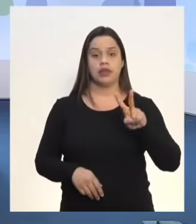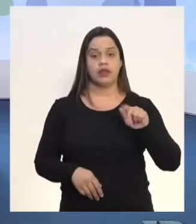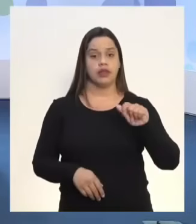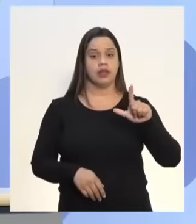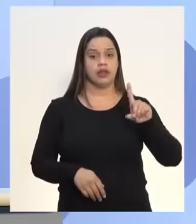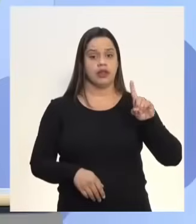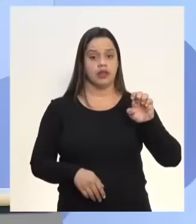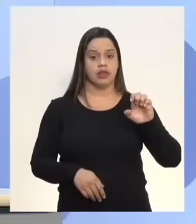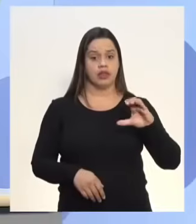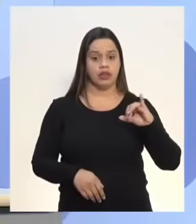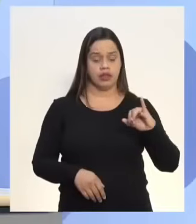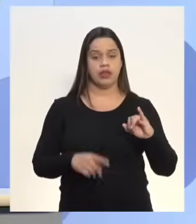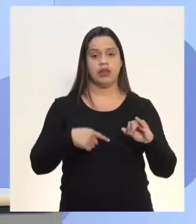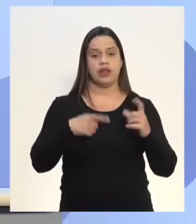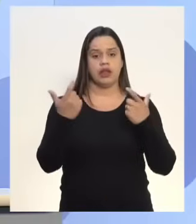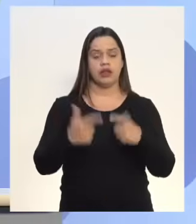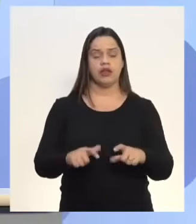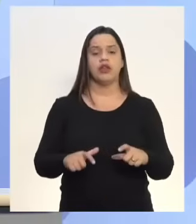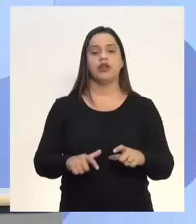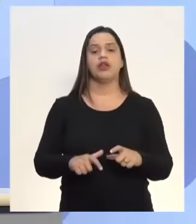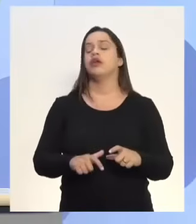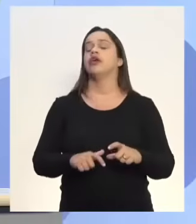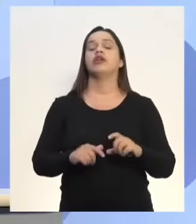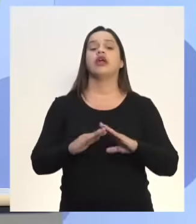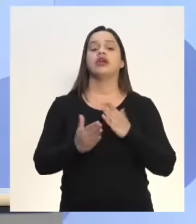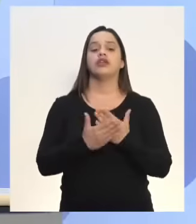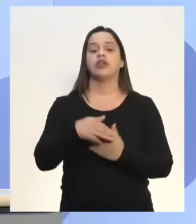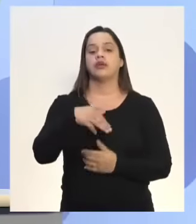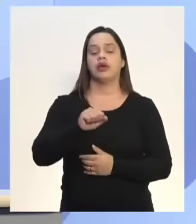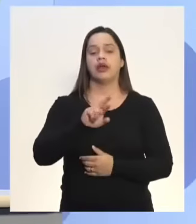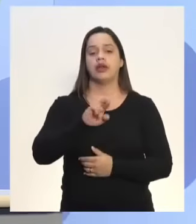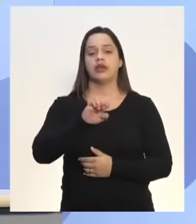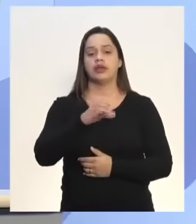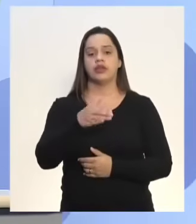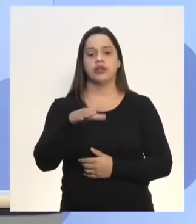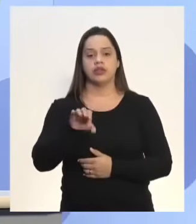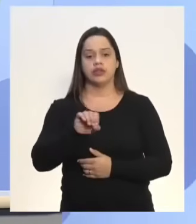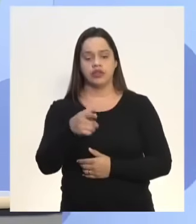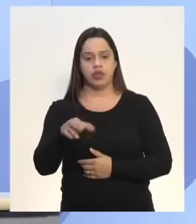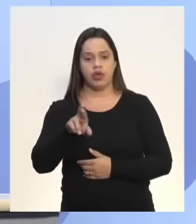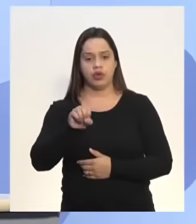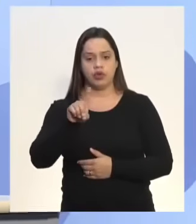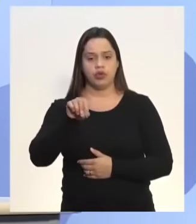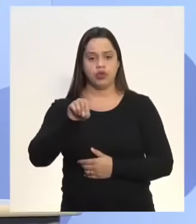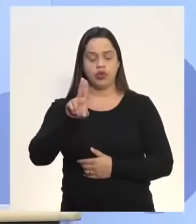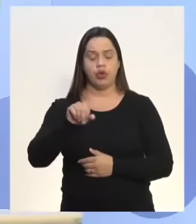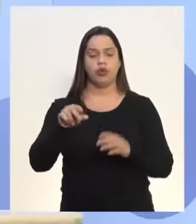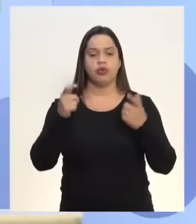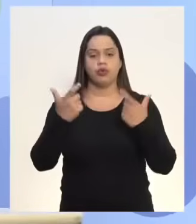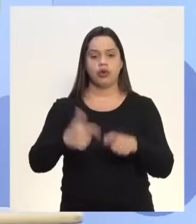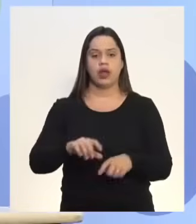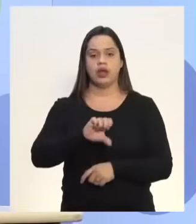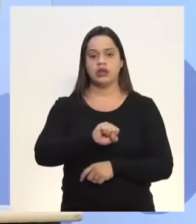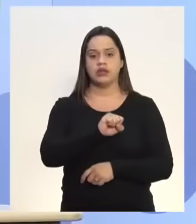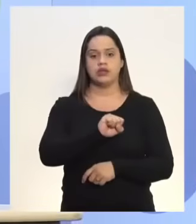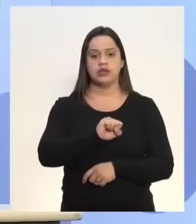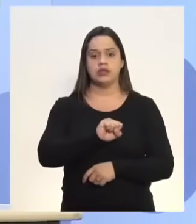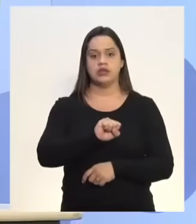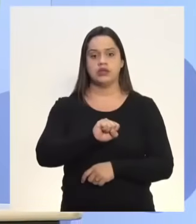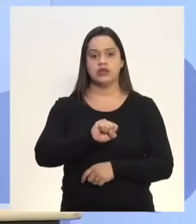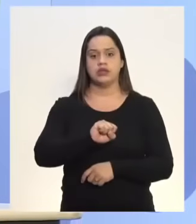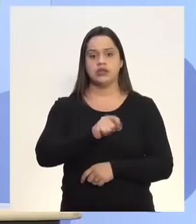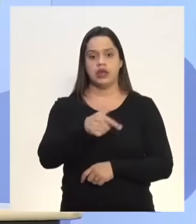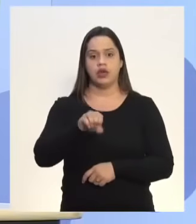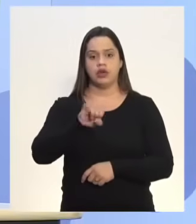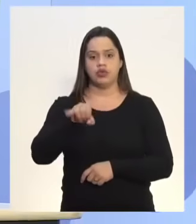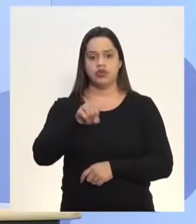alunos dela da Escola Marechal Rondon, lá de São José dos Campos. Eu sei que eles estão acompanhando e eu tenho quase certeza que se